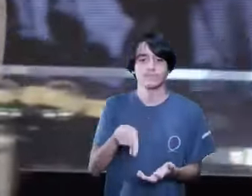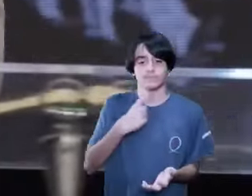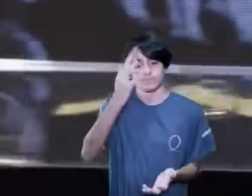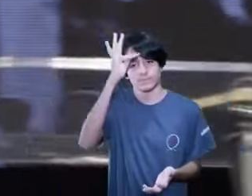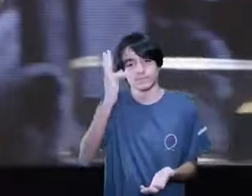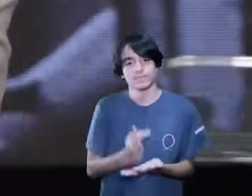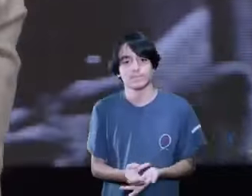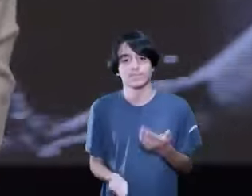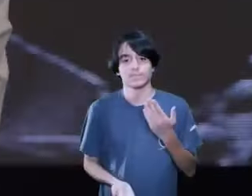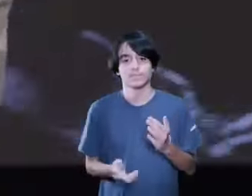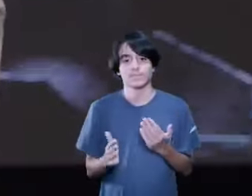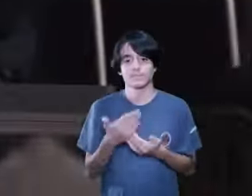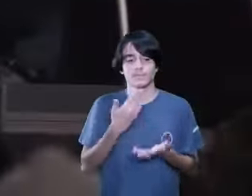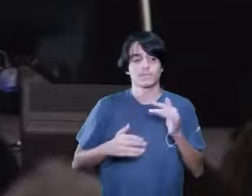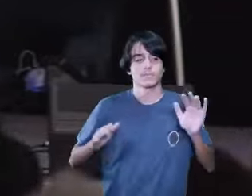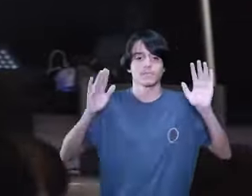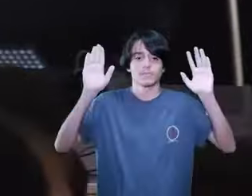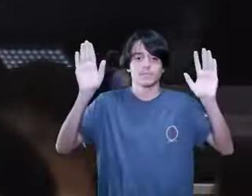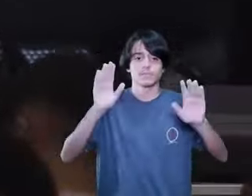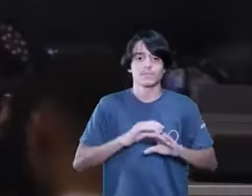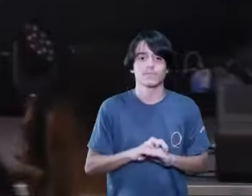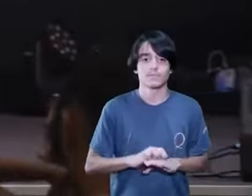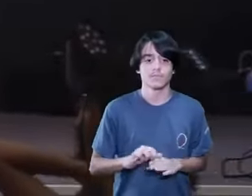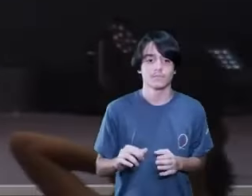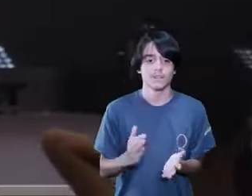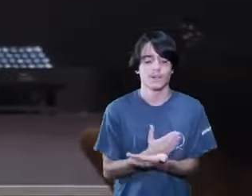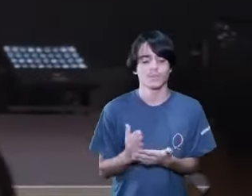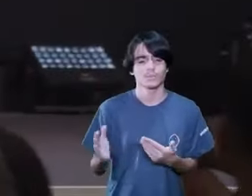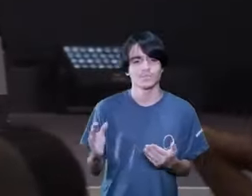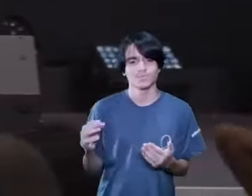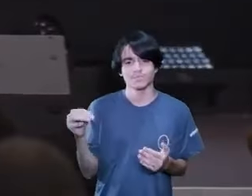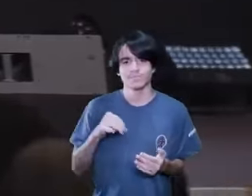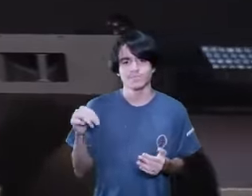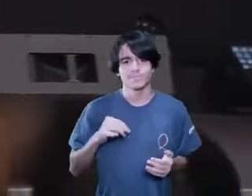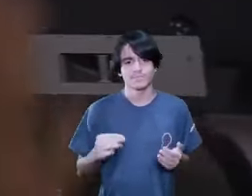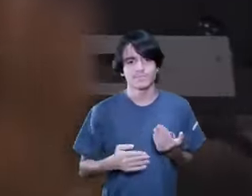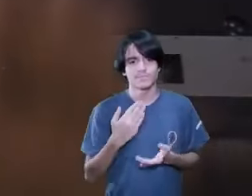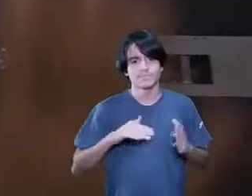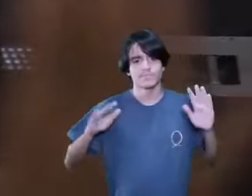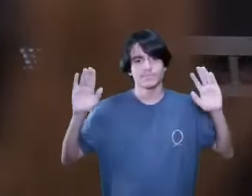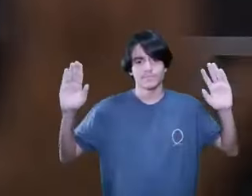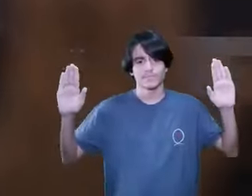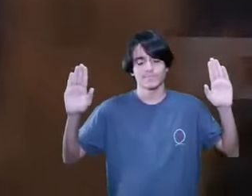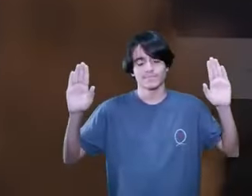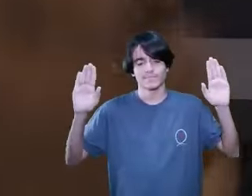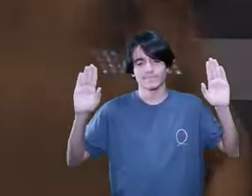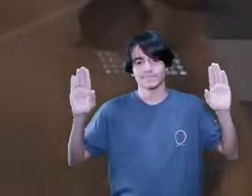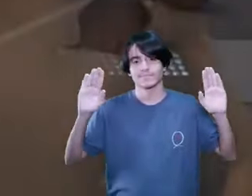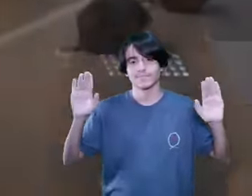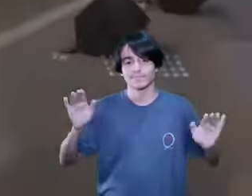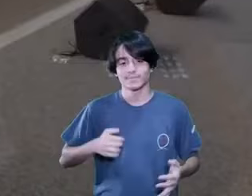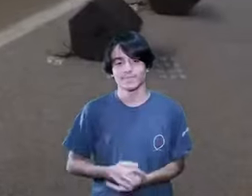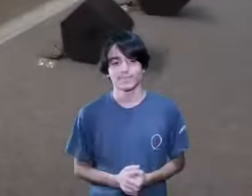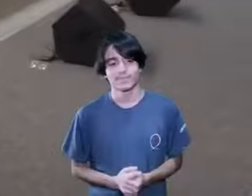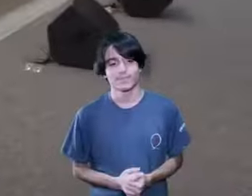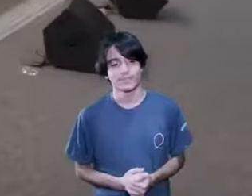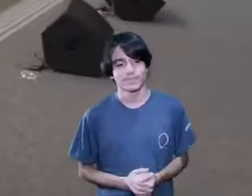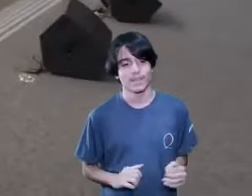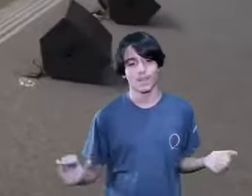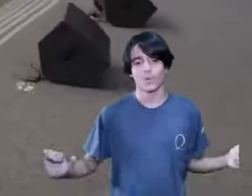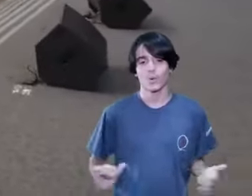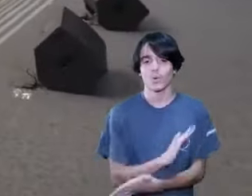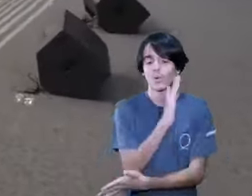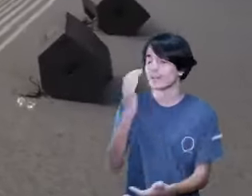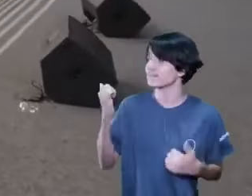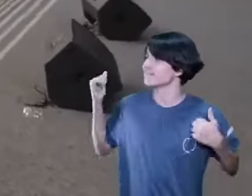fé. Levante as suas mãos por alguns minutos, talvez alguns segundos. Dê a Ele a glória que